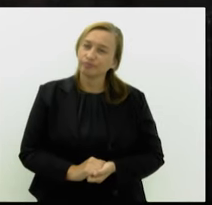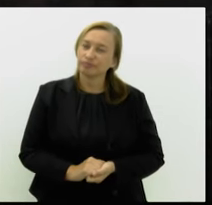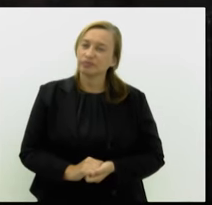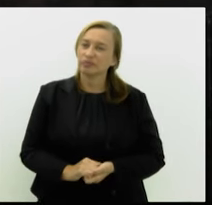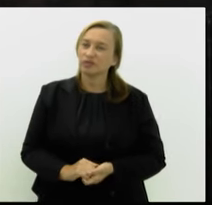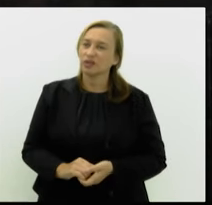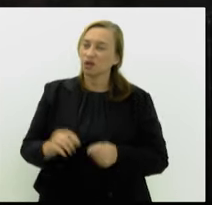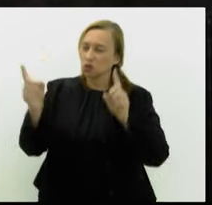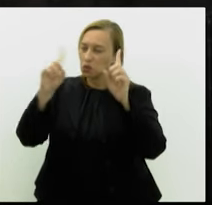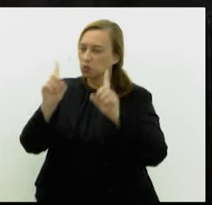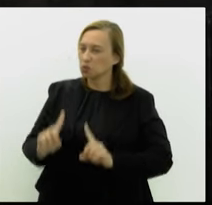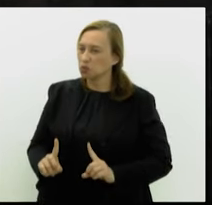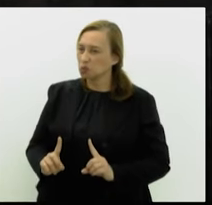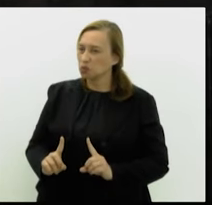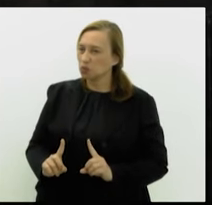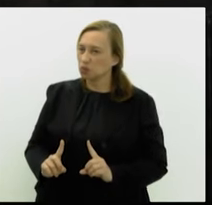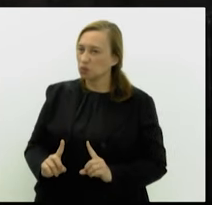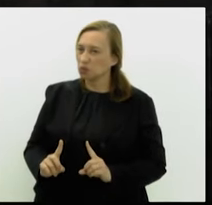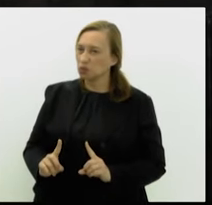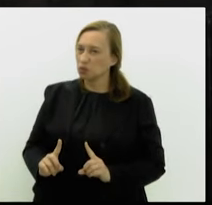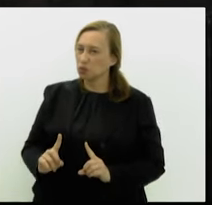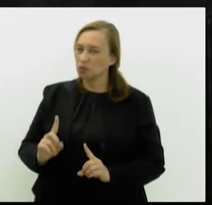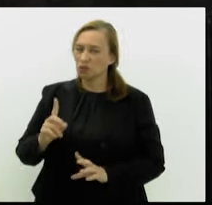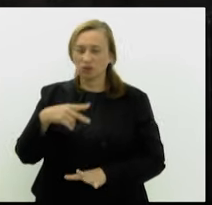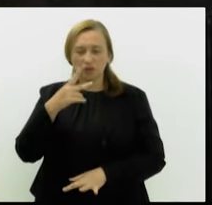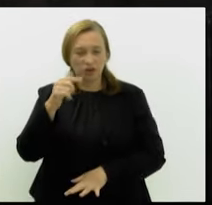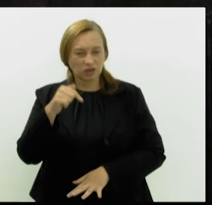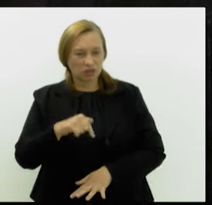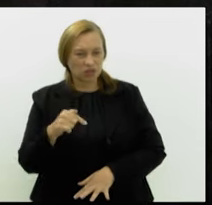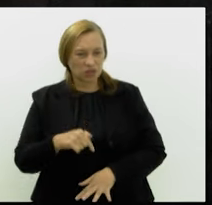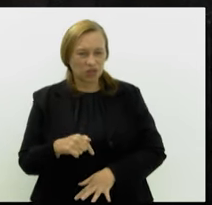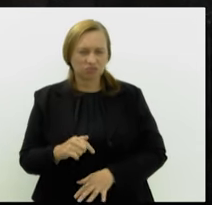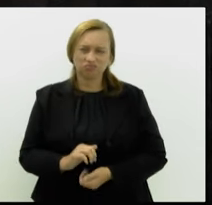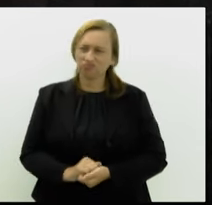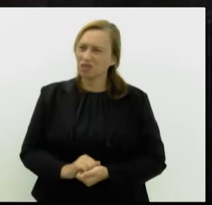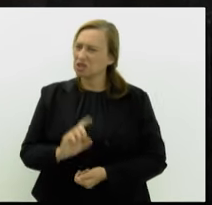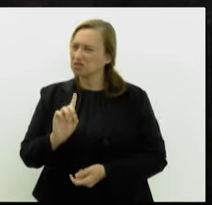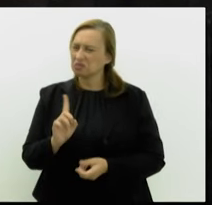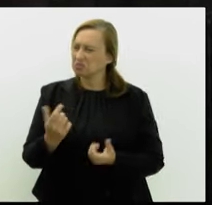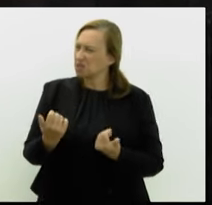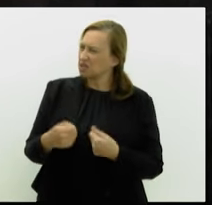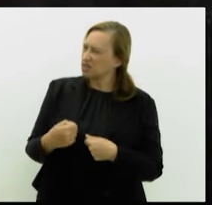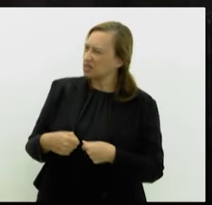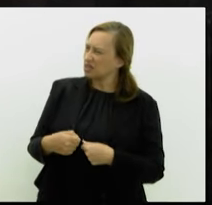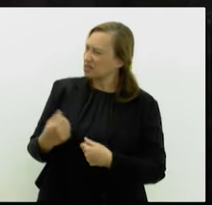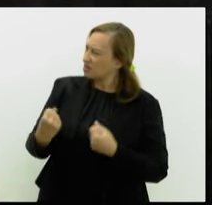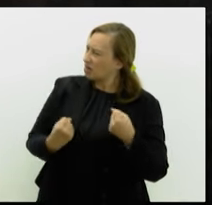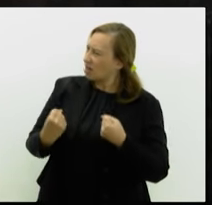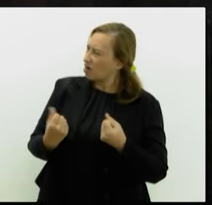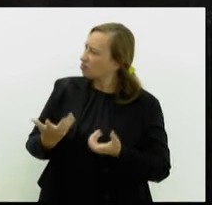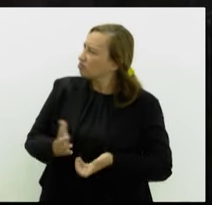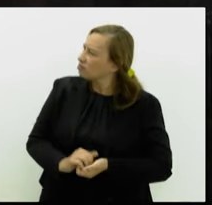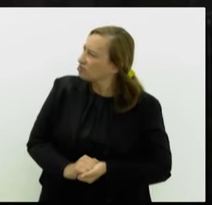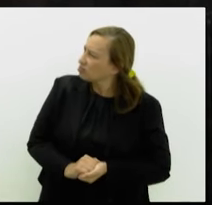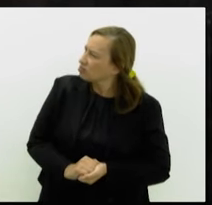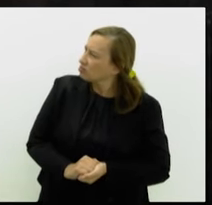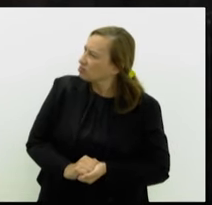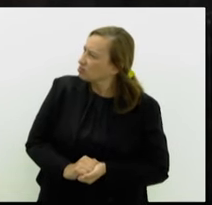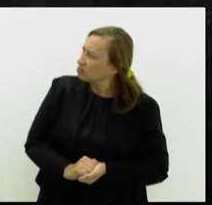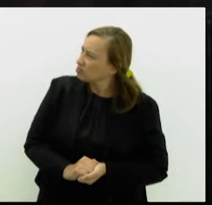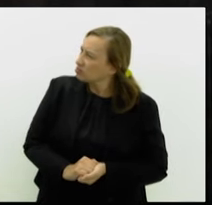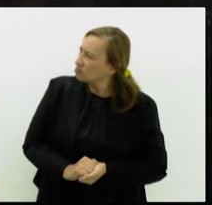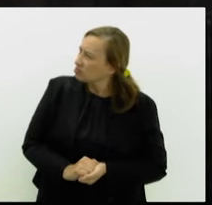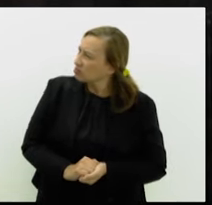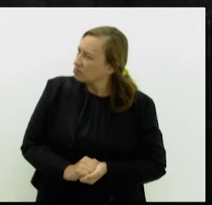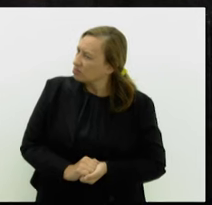aqui citados, né, não necessitam de ter um veículo com isenção